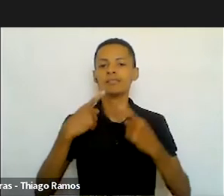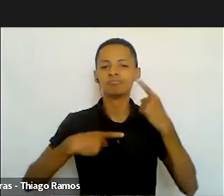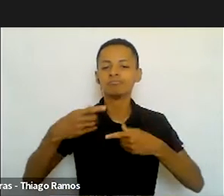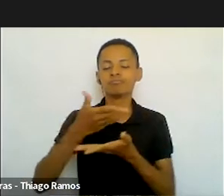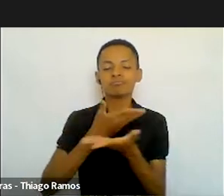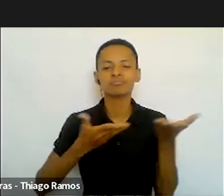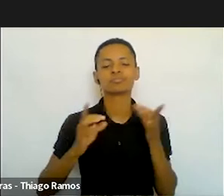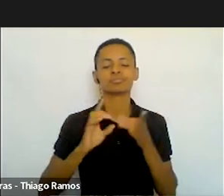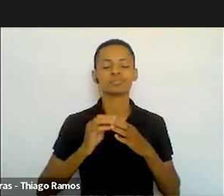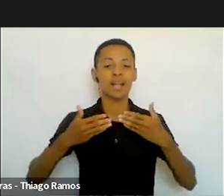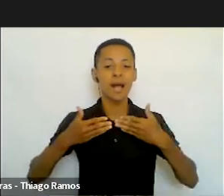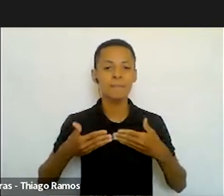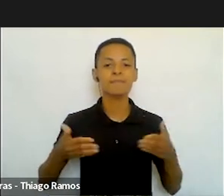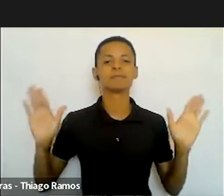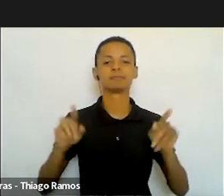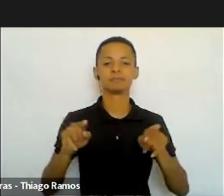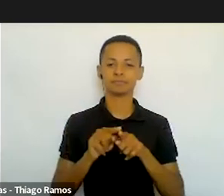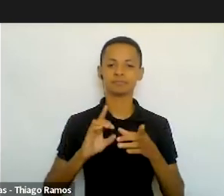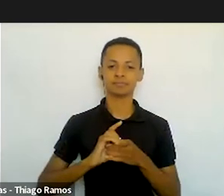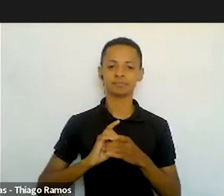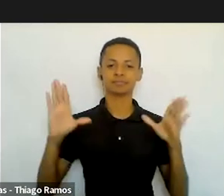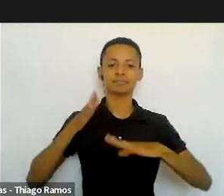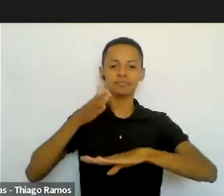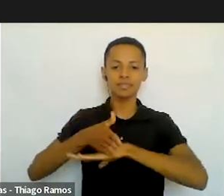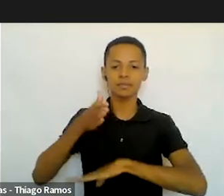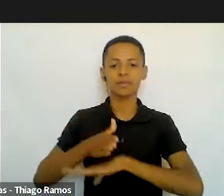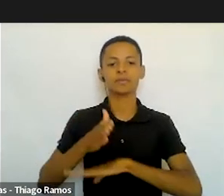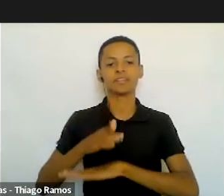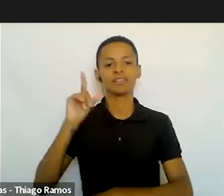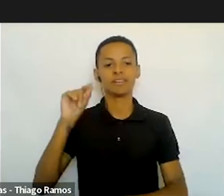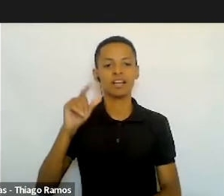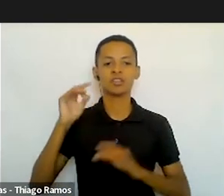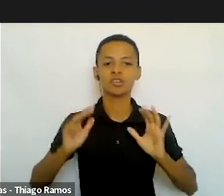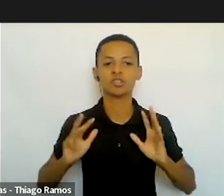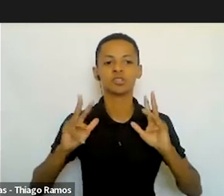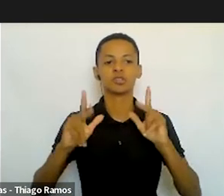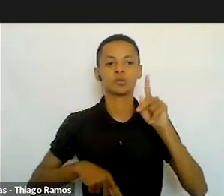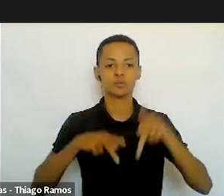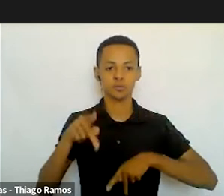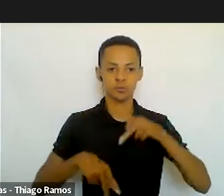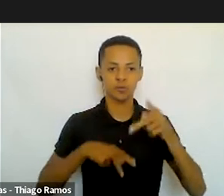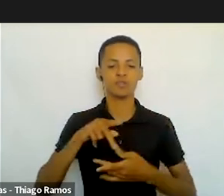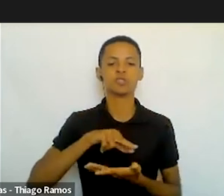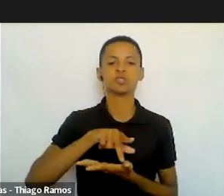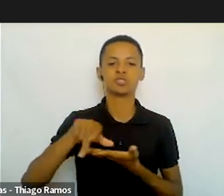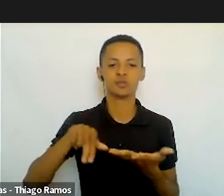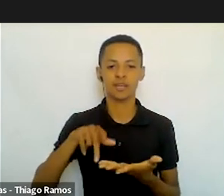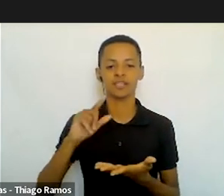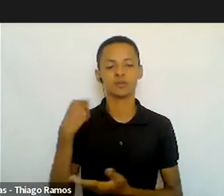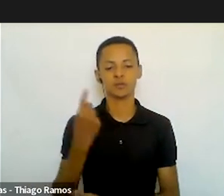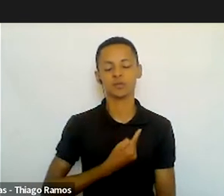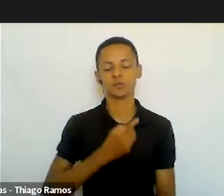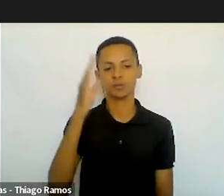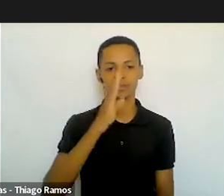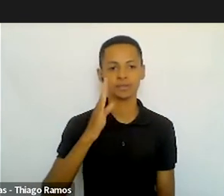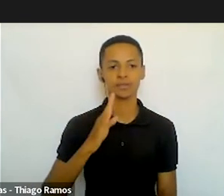e, de fato, democrático e participativo para todos os povos, né, diversos povos existentes no Brasil. Porque,